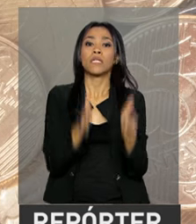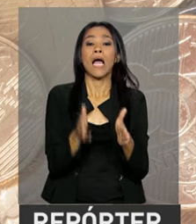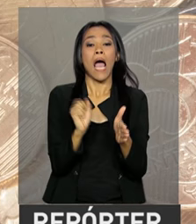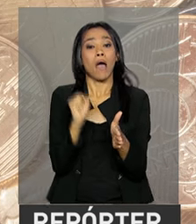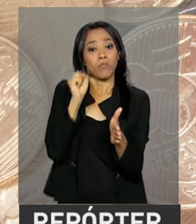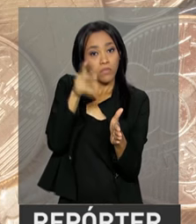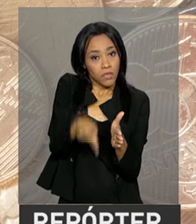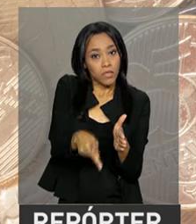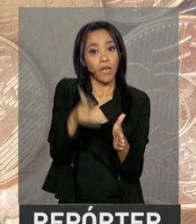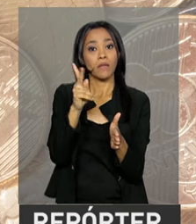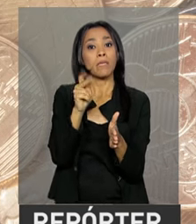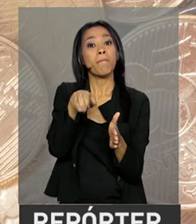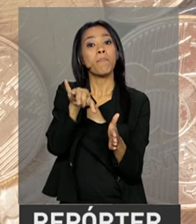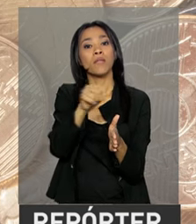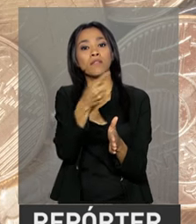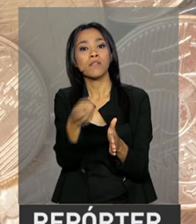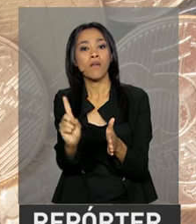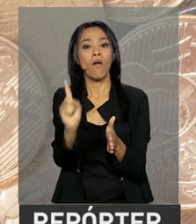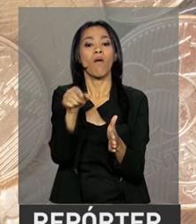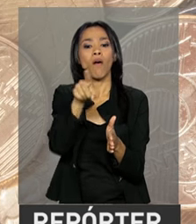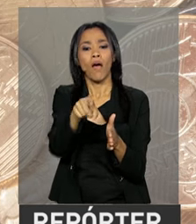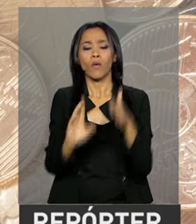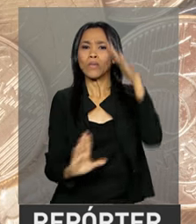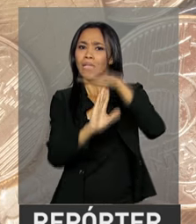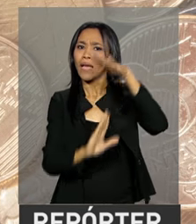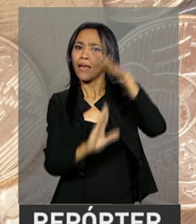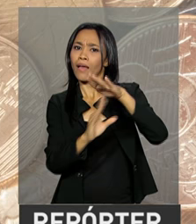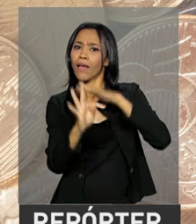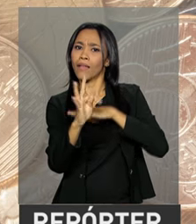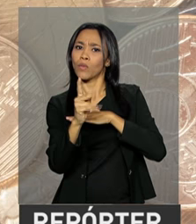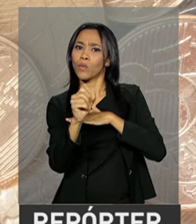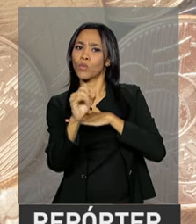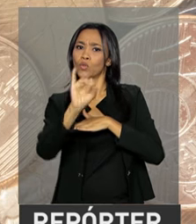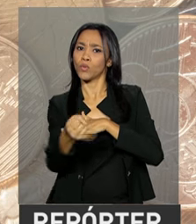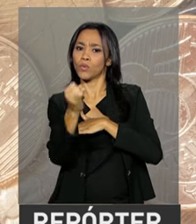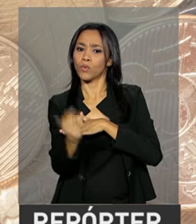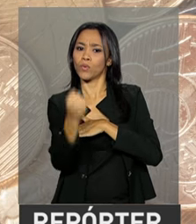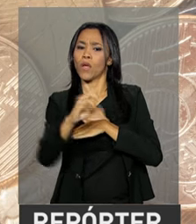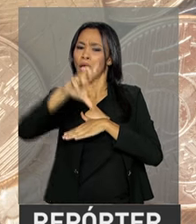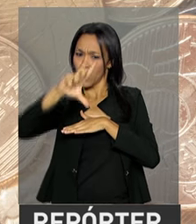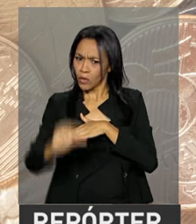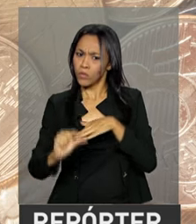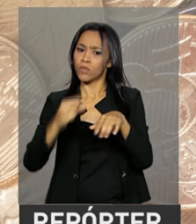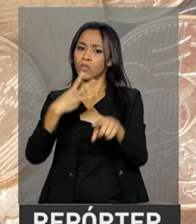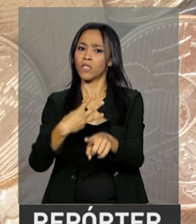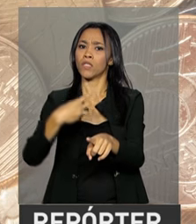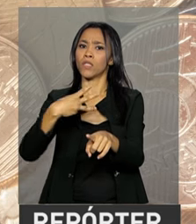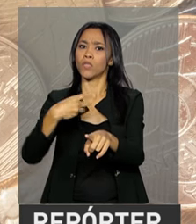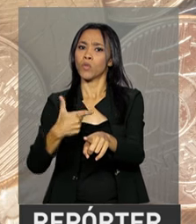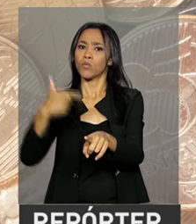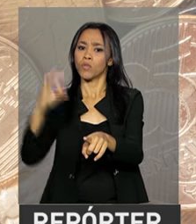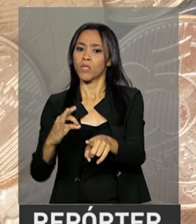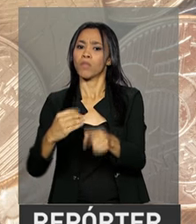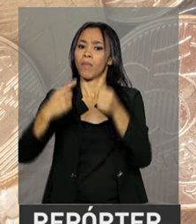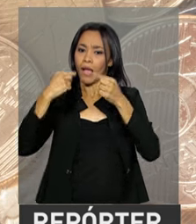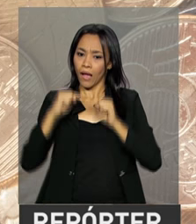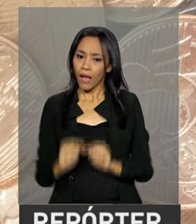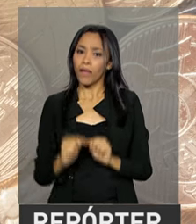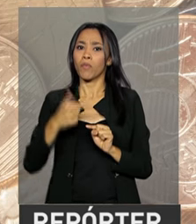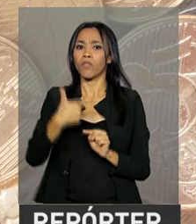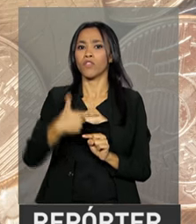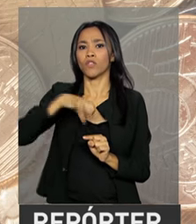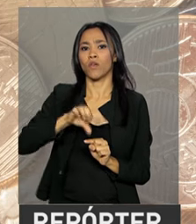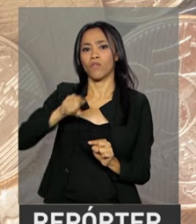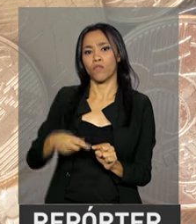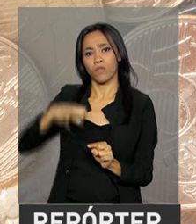pensionistas o teto da taxa de juros teve redução de 32% para 28,9 por cento